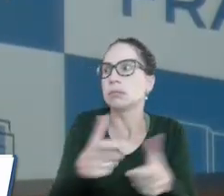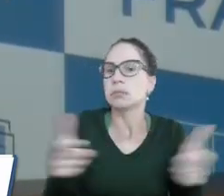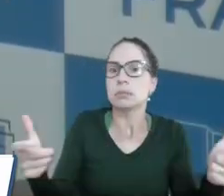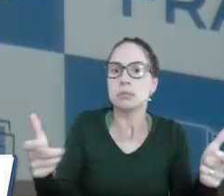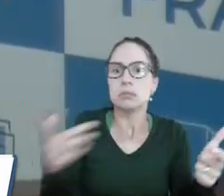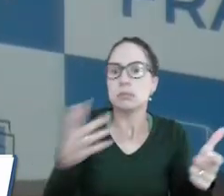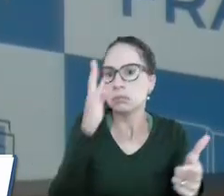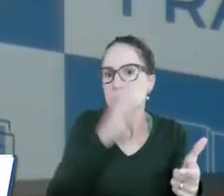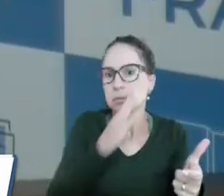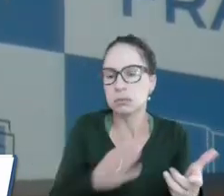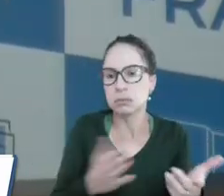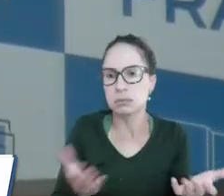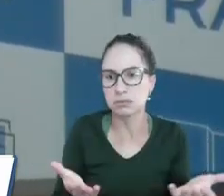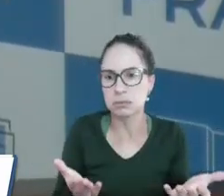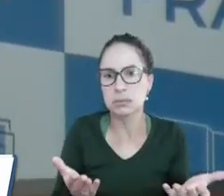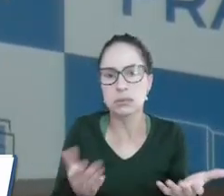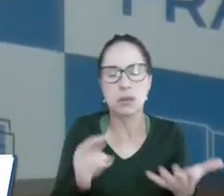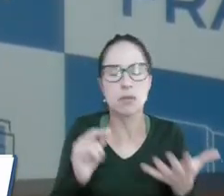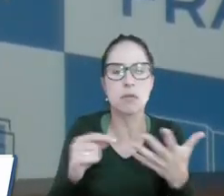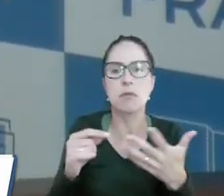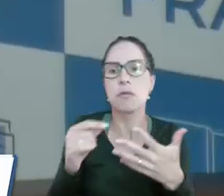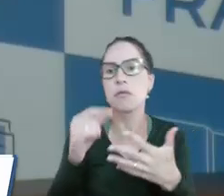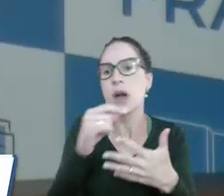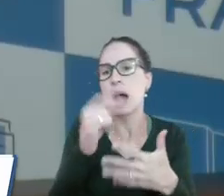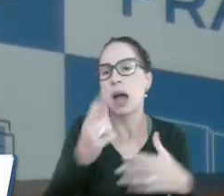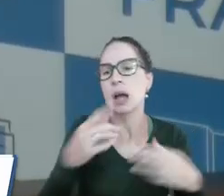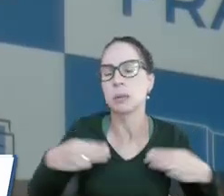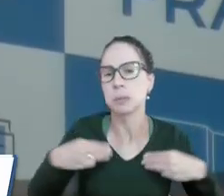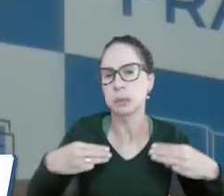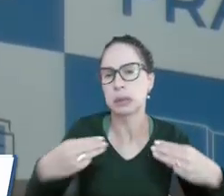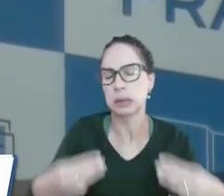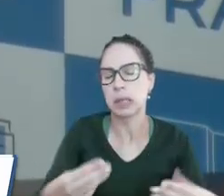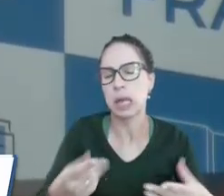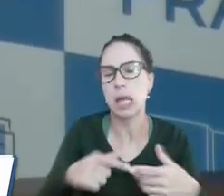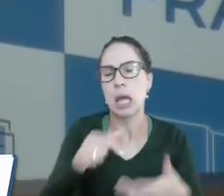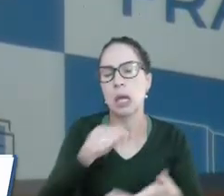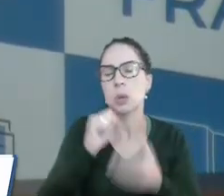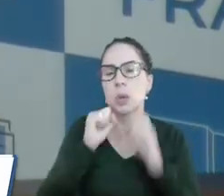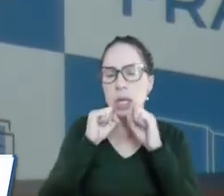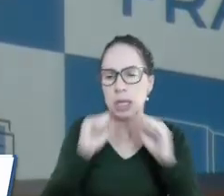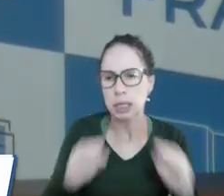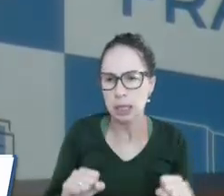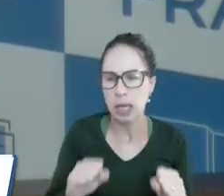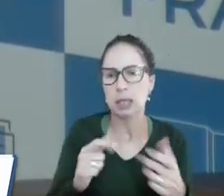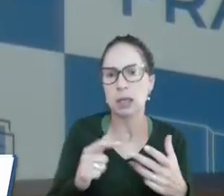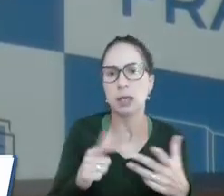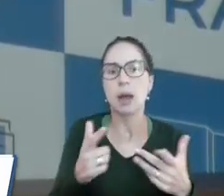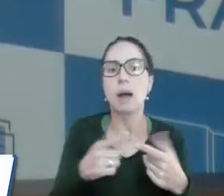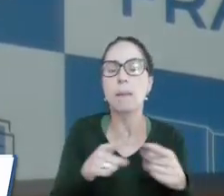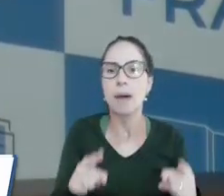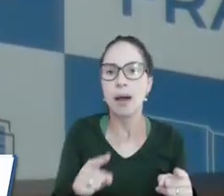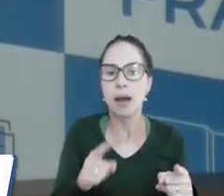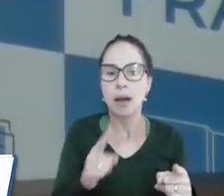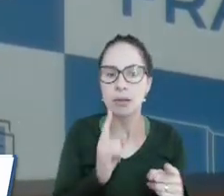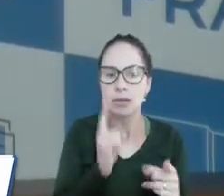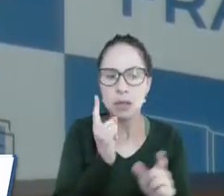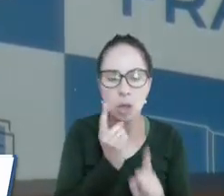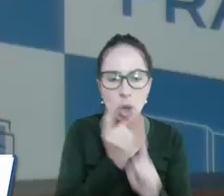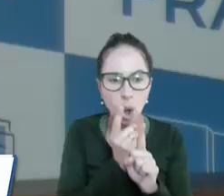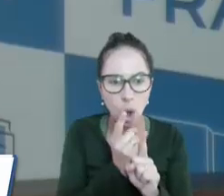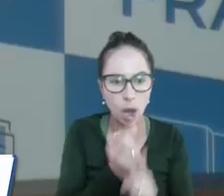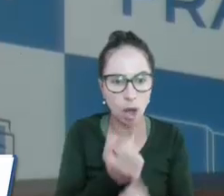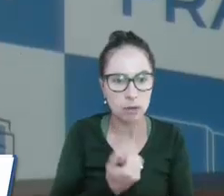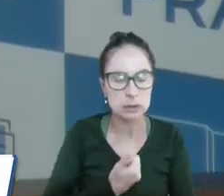nosso, de N ministérios, N secretarias, mas o momento em que chega até ele,